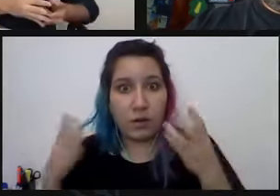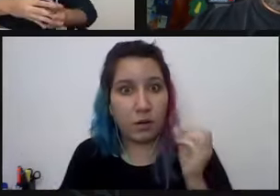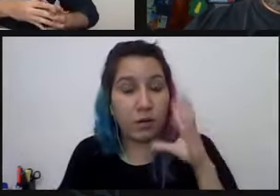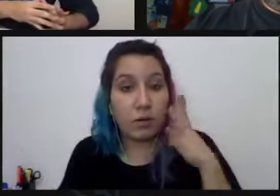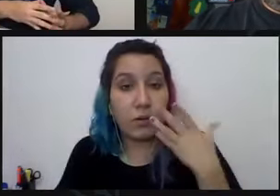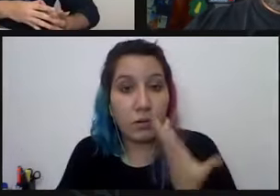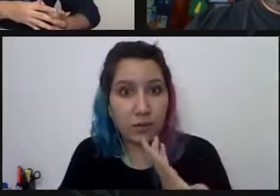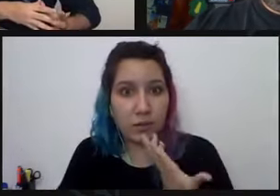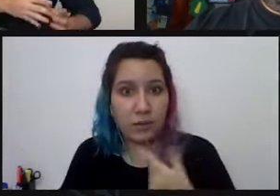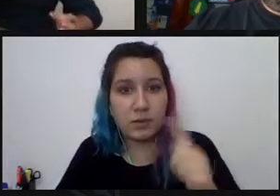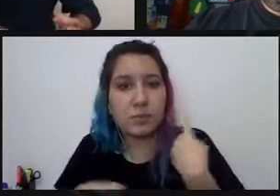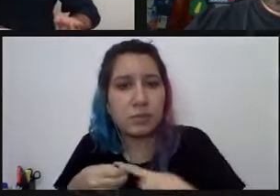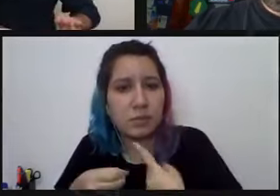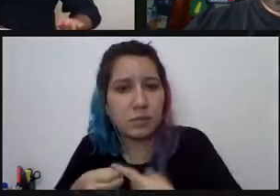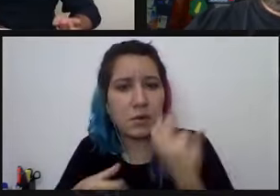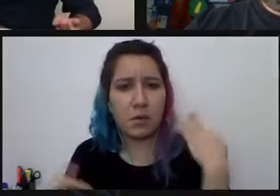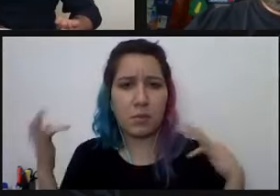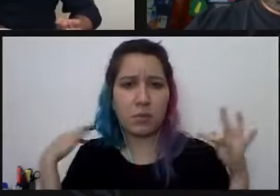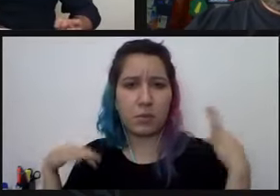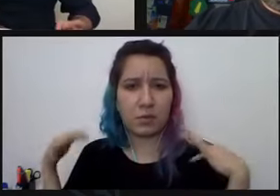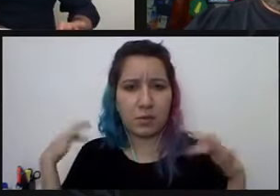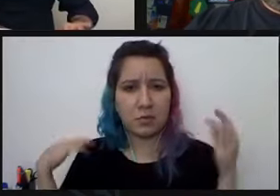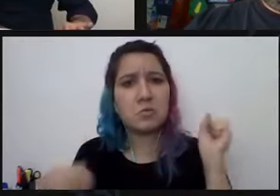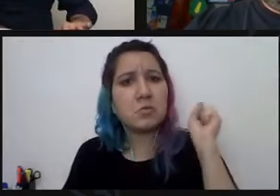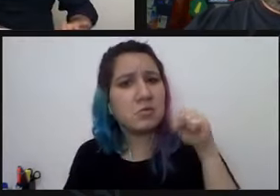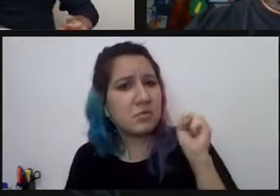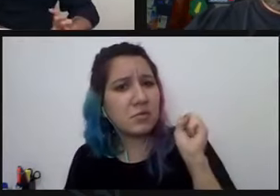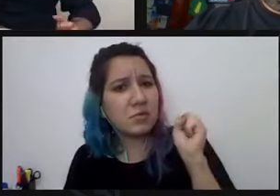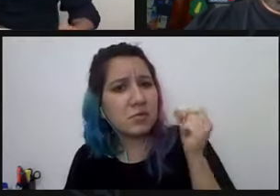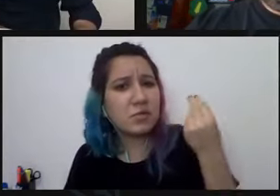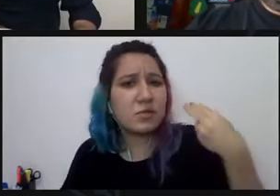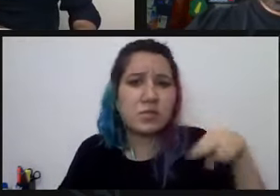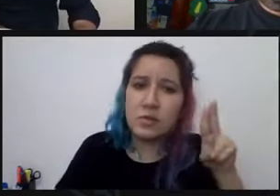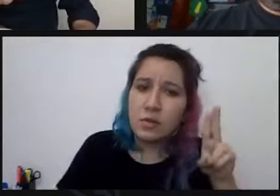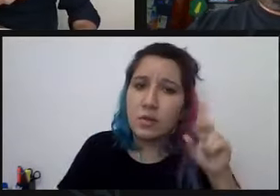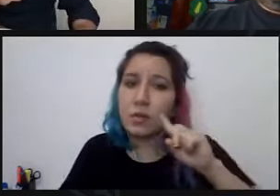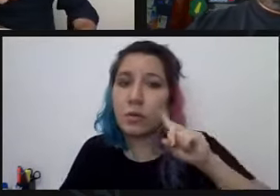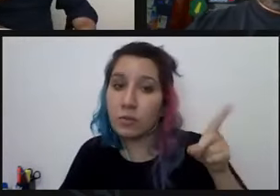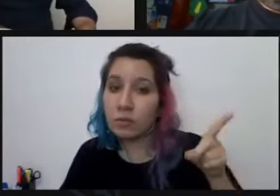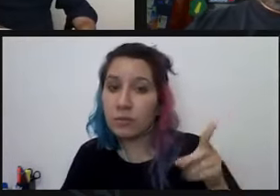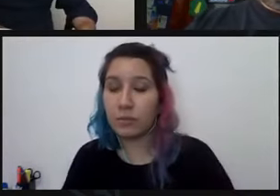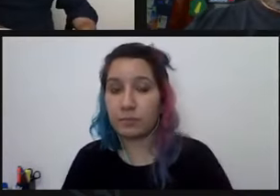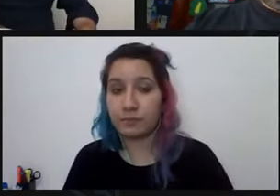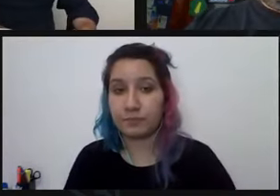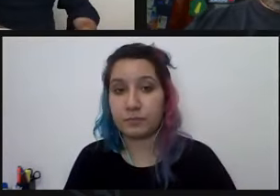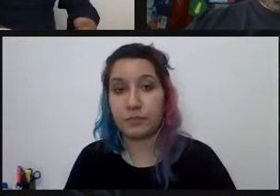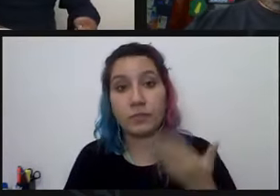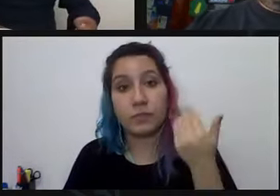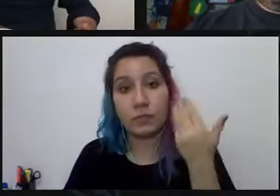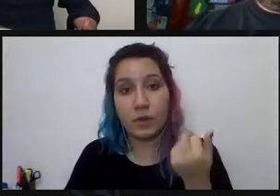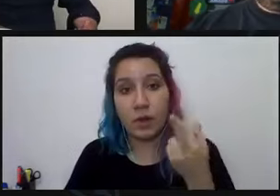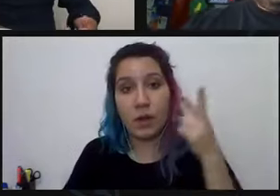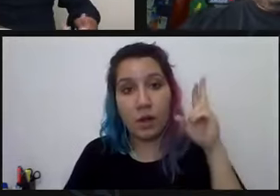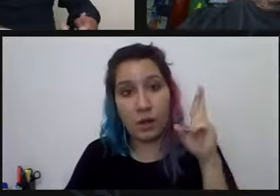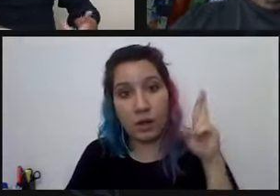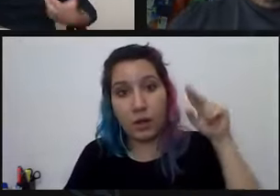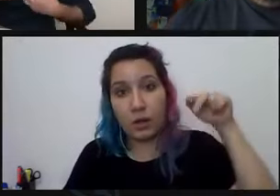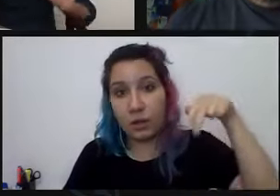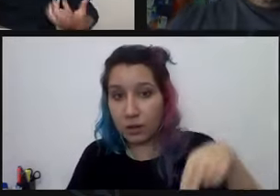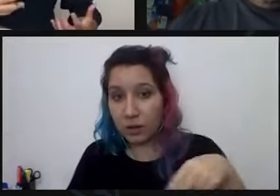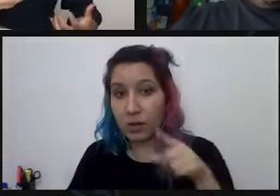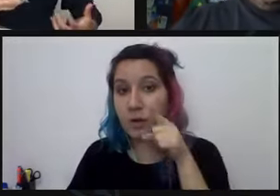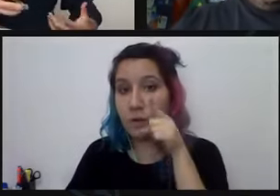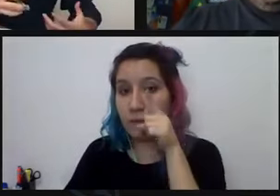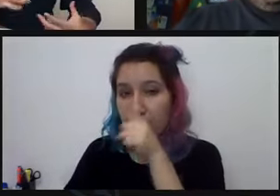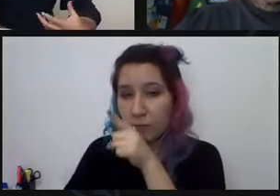munícipe e para o seu turista na cidade? Sim ou não? Vai deixando aí, digo por quê. Antes de mais nada, Renato, você é o